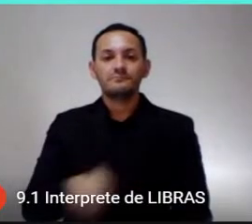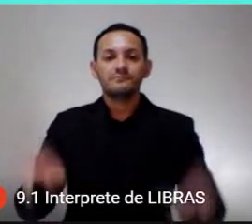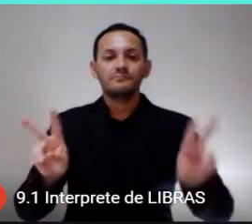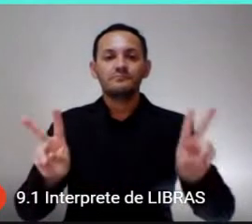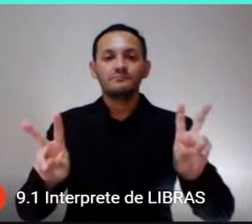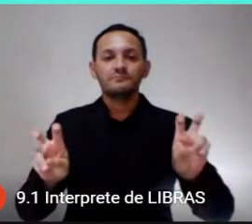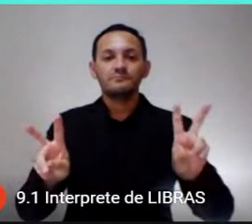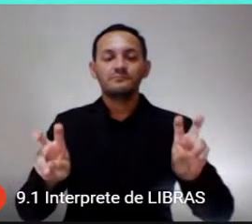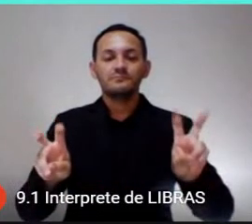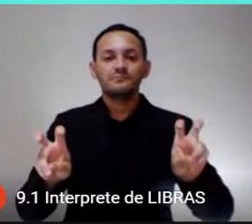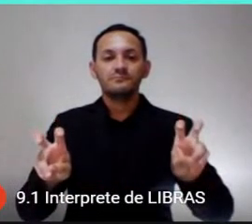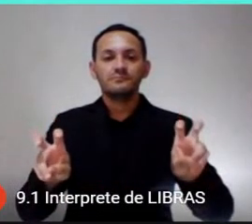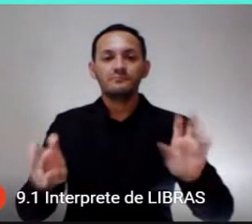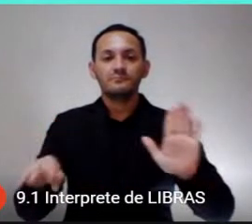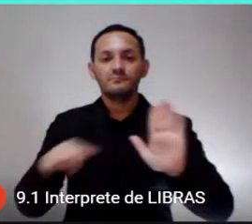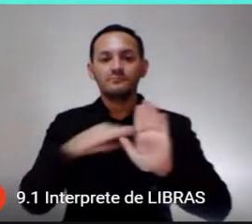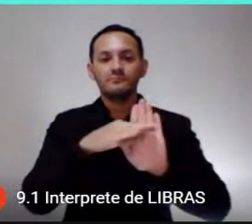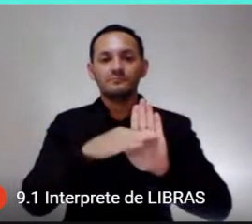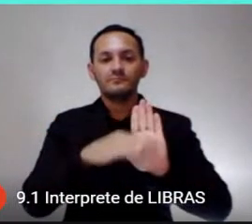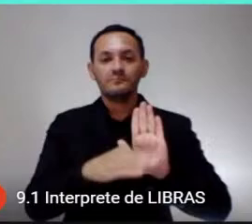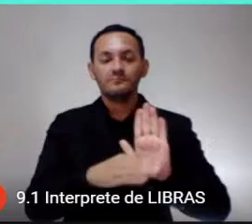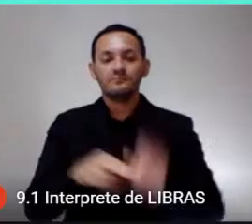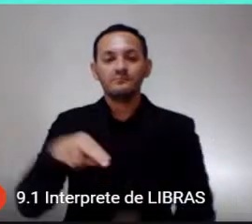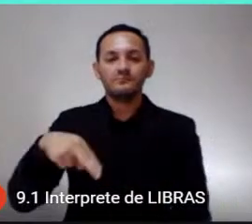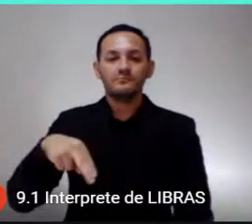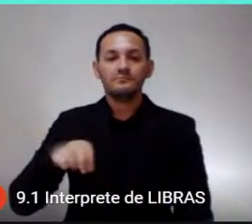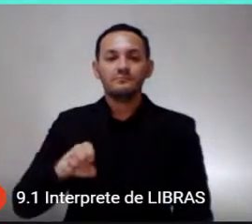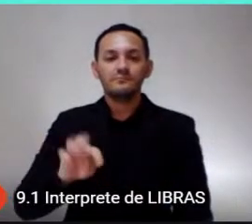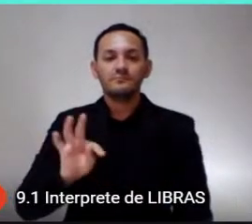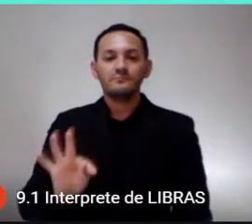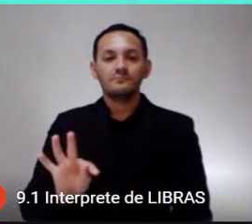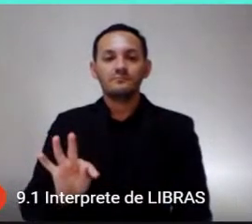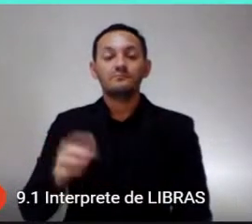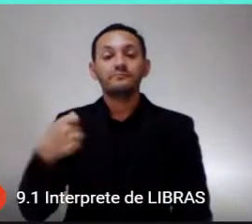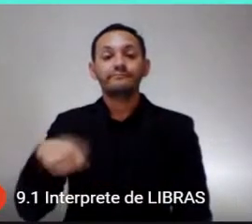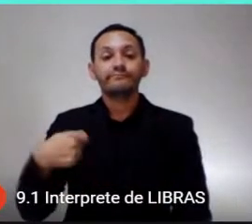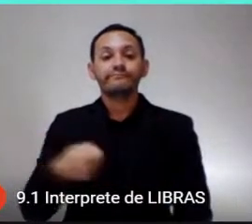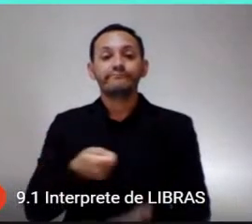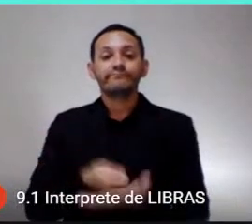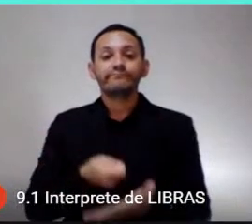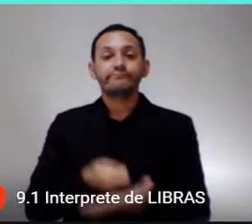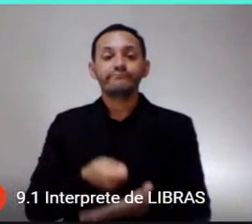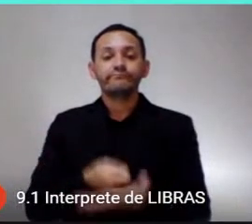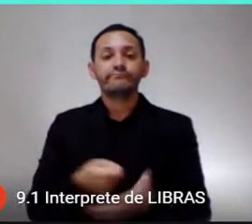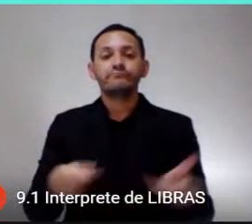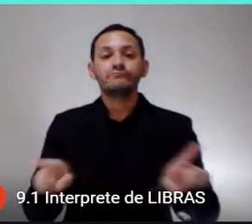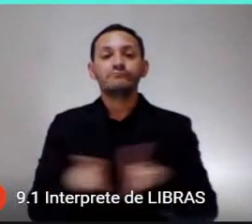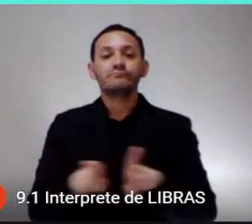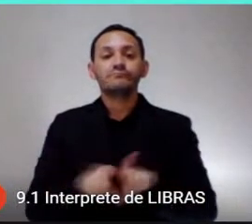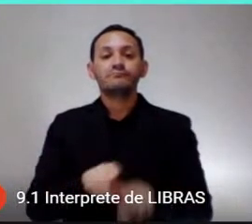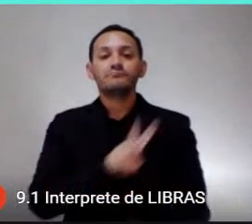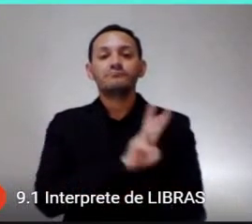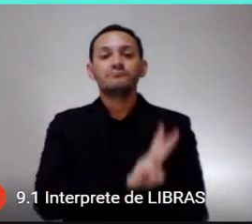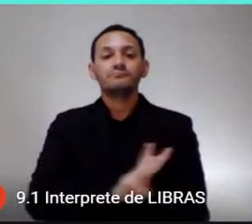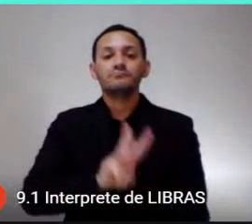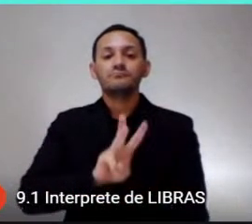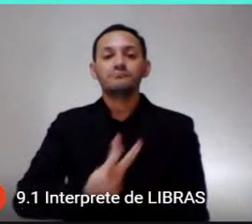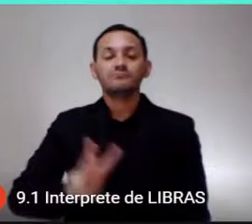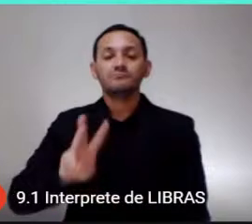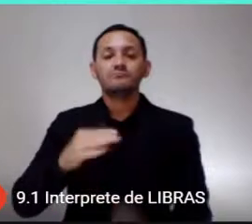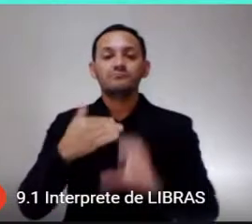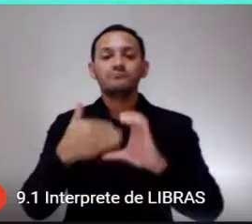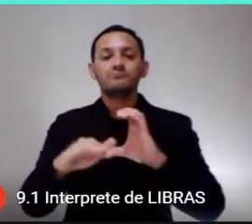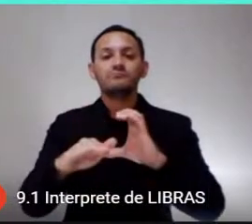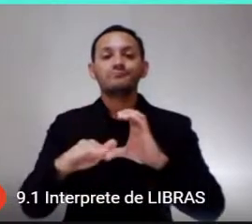Quando a pessoa preencheu o título NET, ele obrigatoriamente tinha que ter preenchido o seu e-mail. Ou seja,